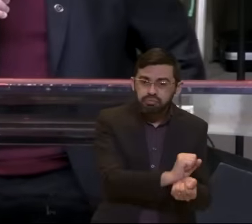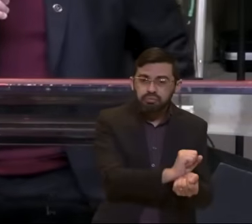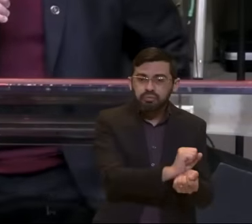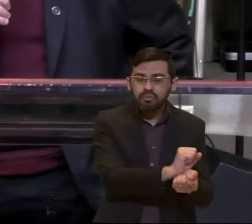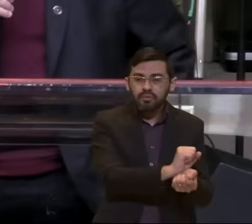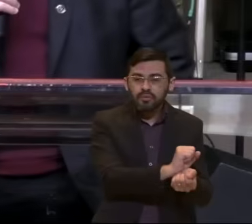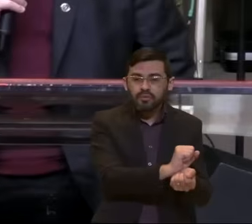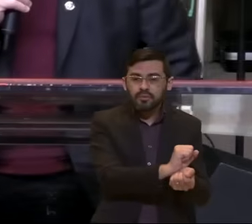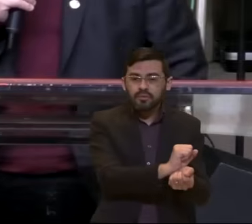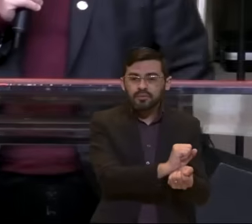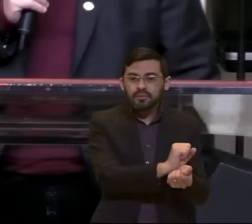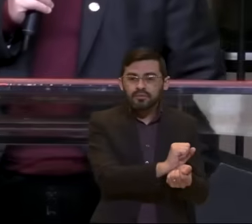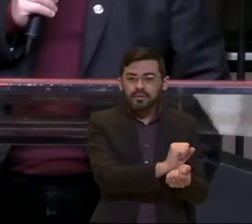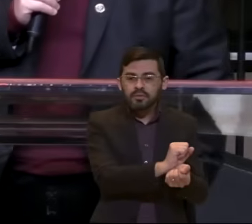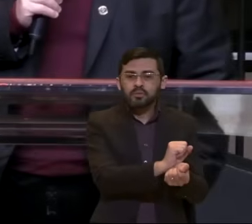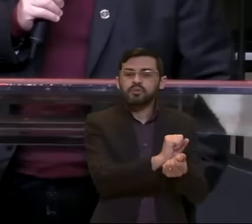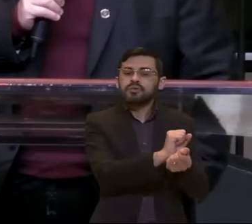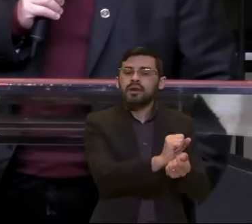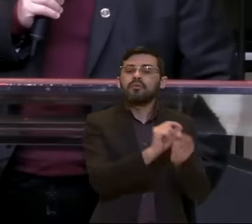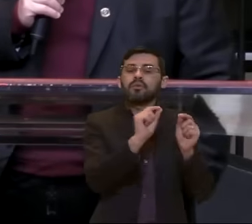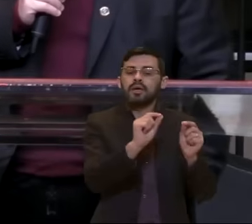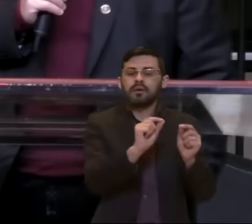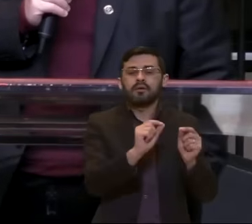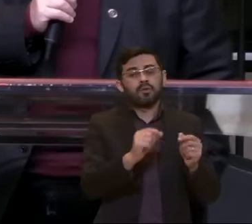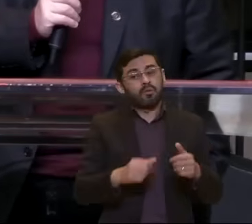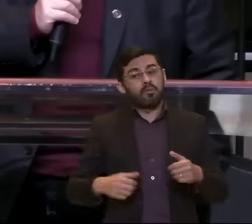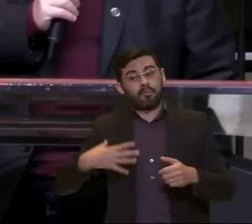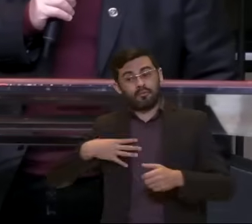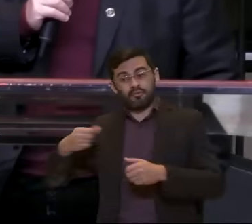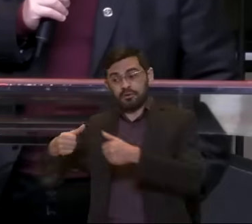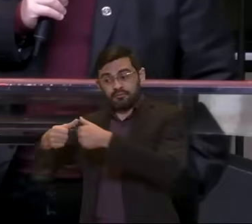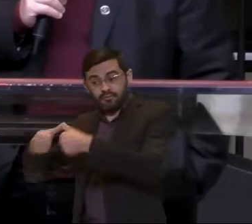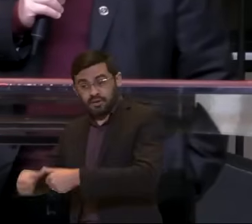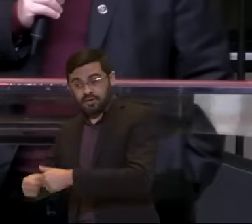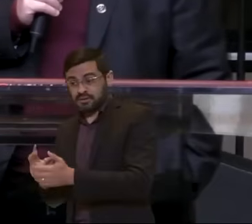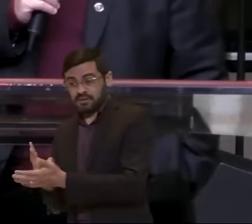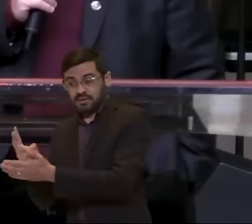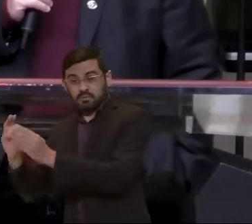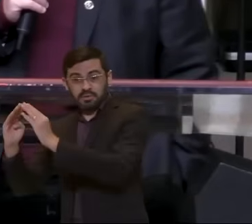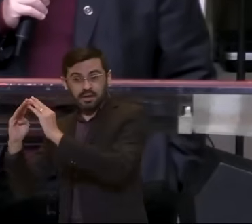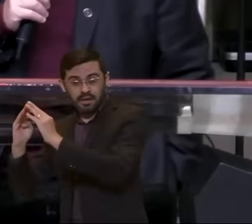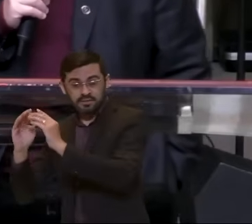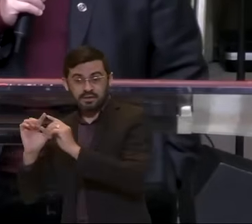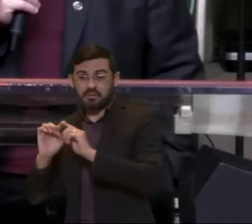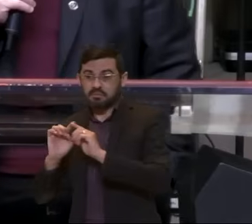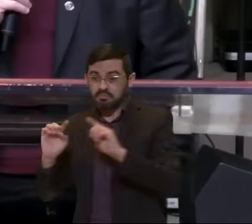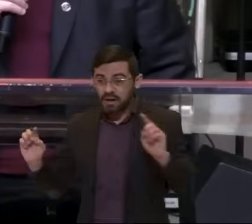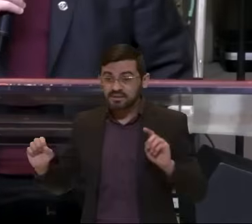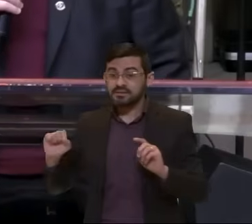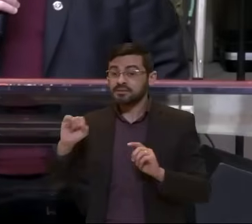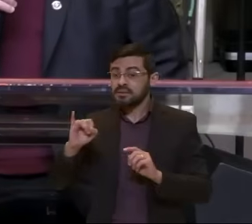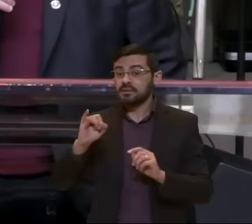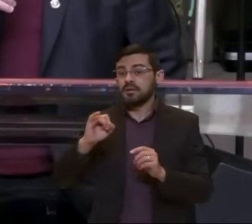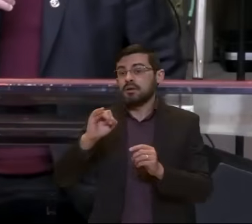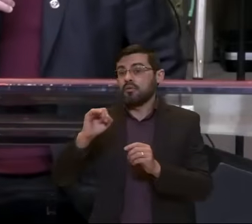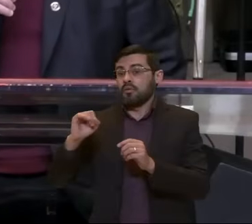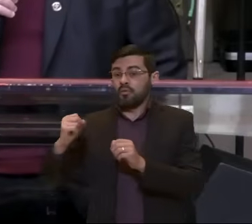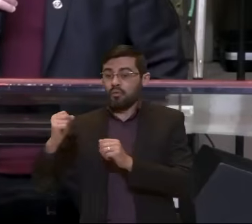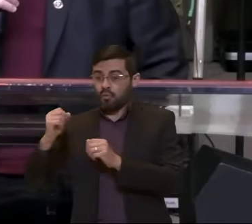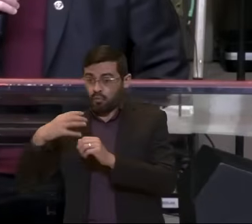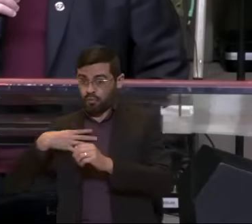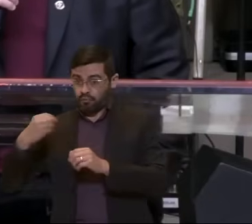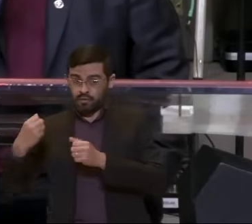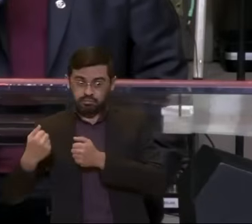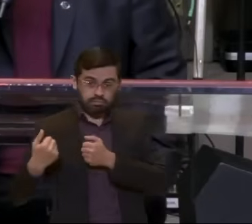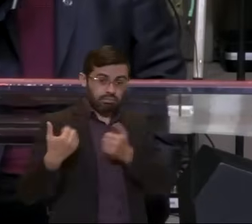não fica sempre na casa, o filho sim fica para sempre. Se pois o filho os libertar,